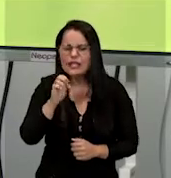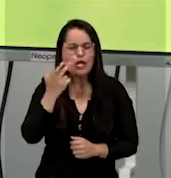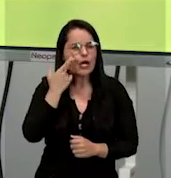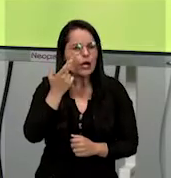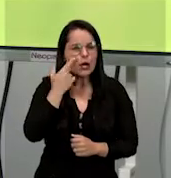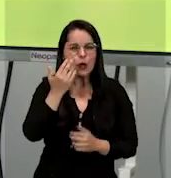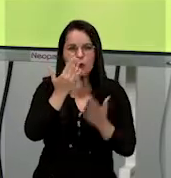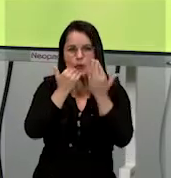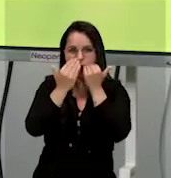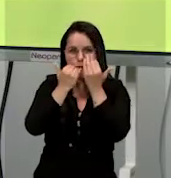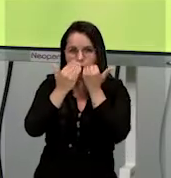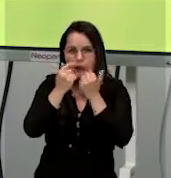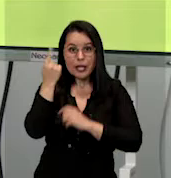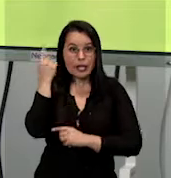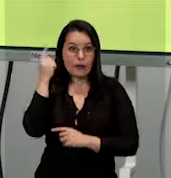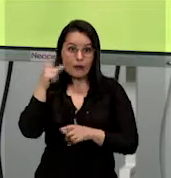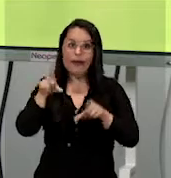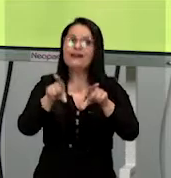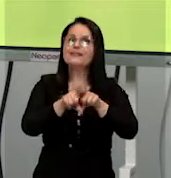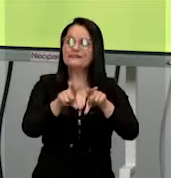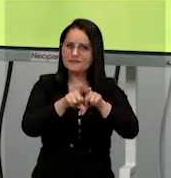no Goiás também, estão vendo?